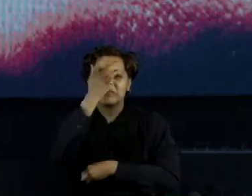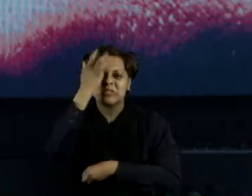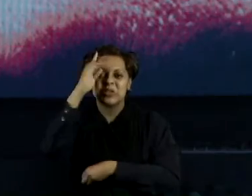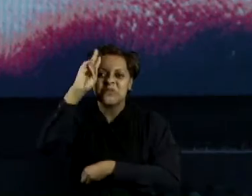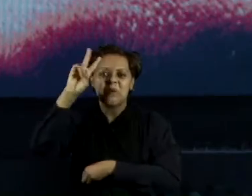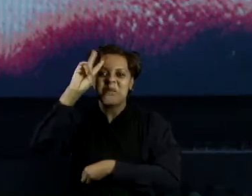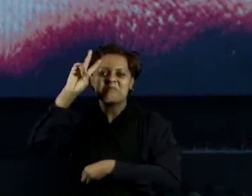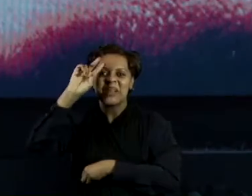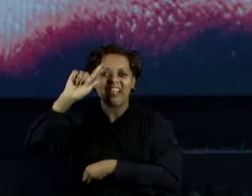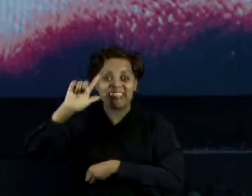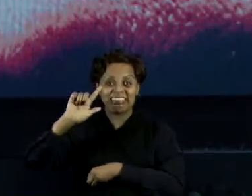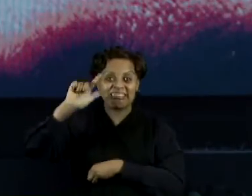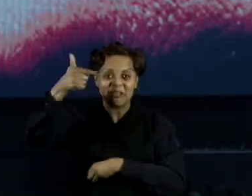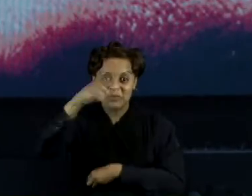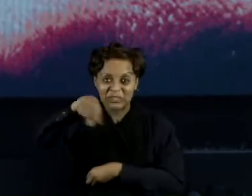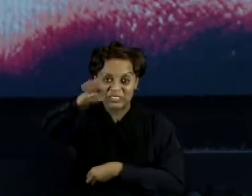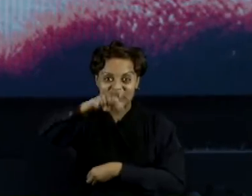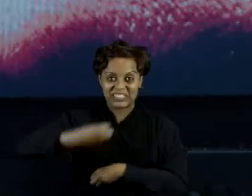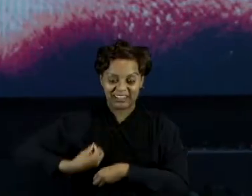de arte.